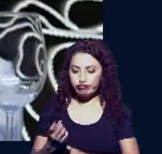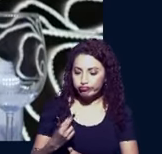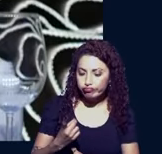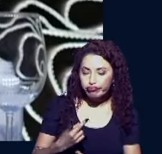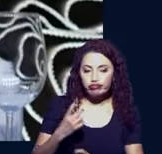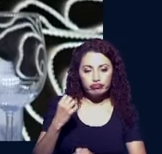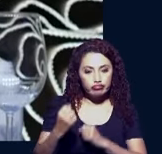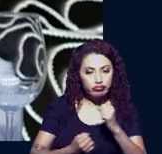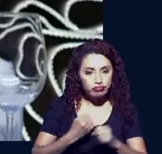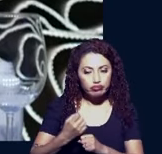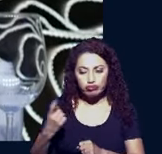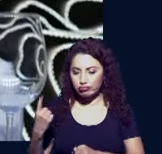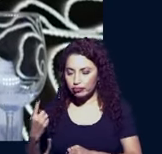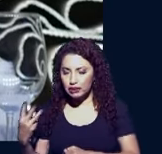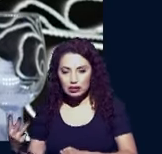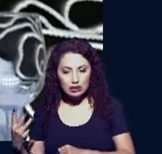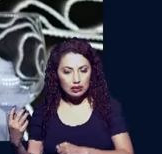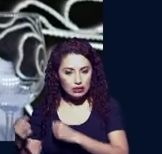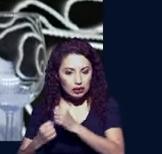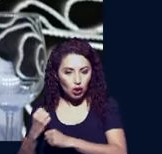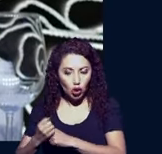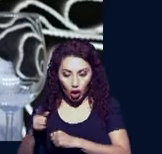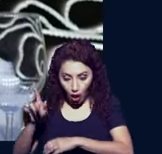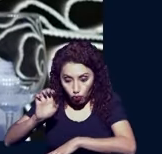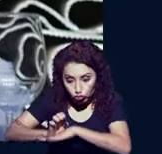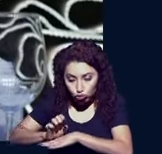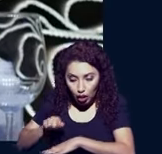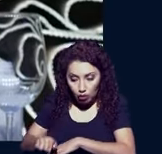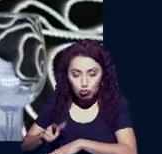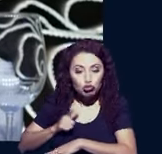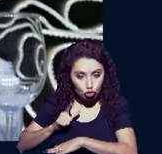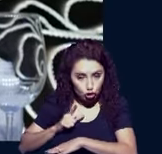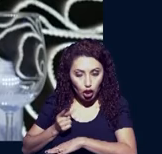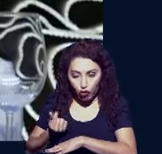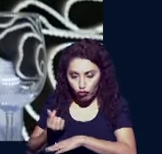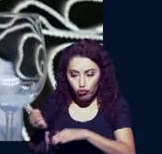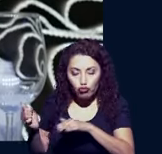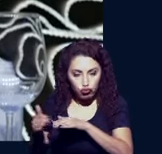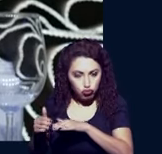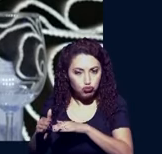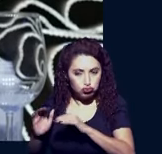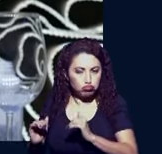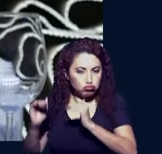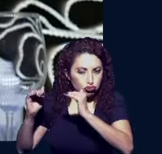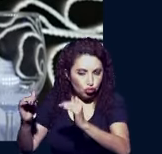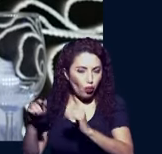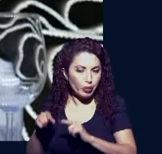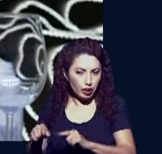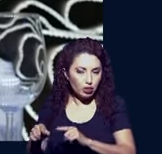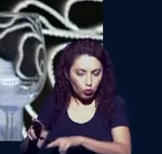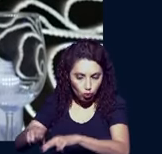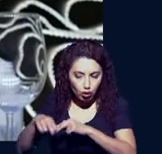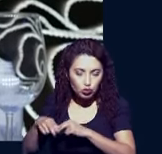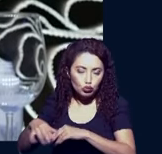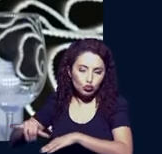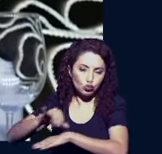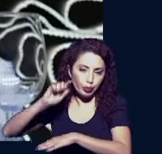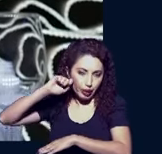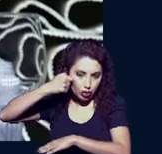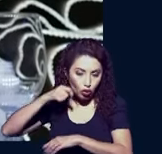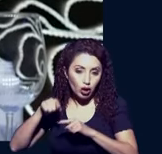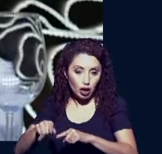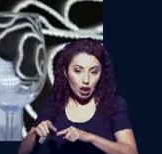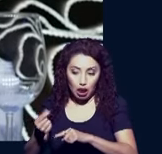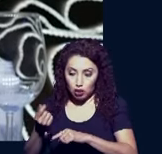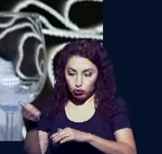nota a na gestão fiscal o estado que tem um fundo soberano com recursos dos R de petróleo a gente constitui um fundo soberano hoje esse fundo tem R